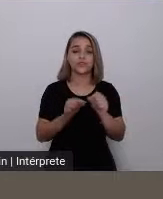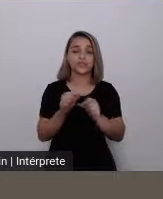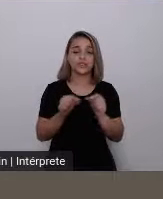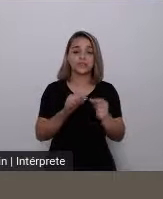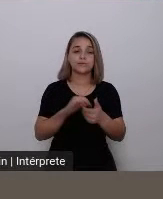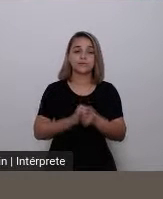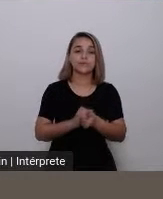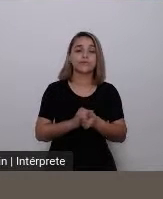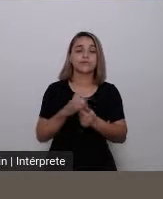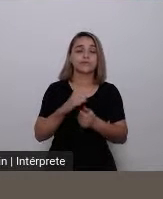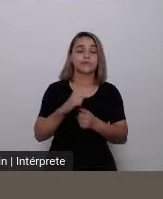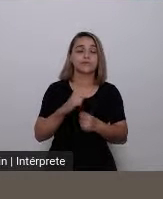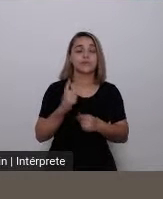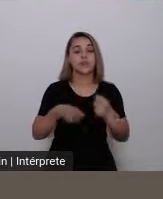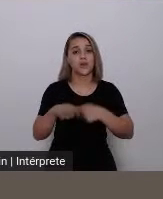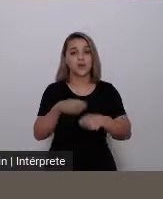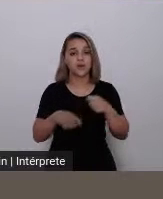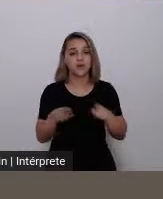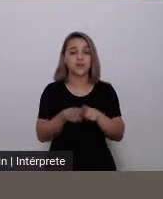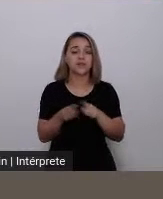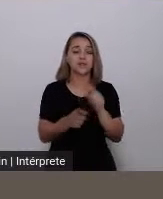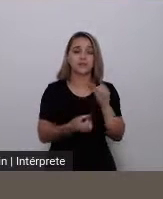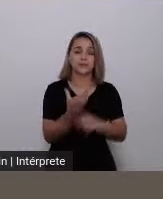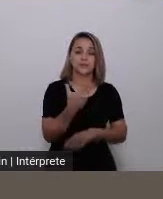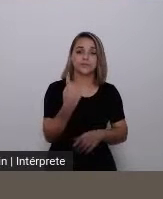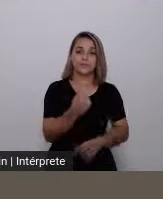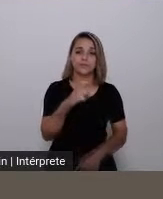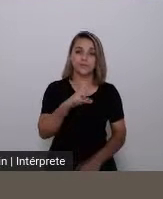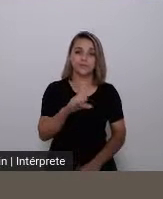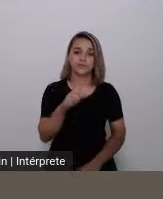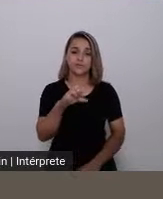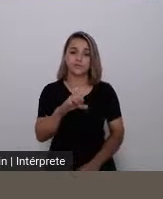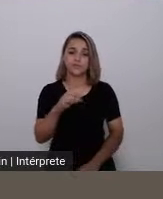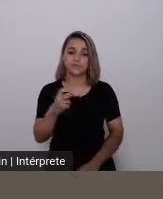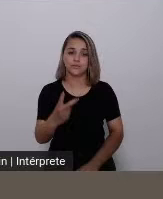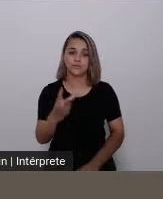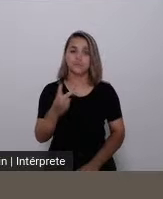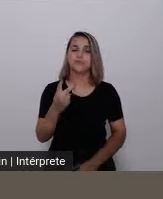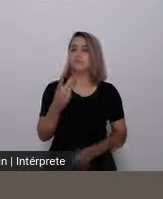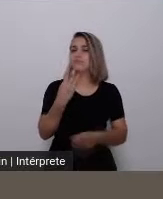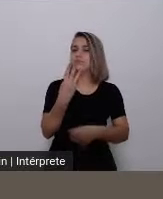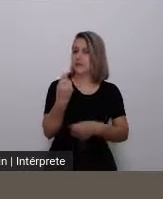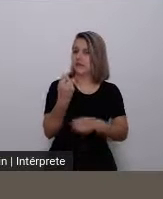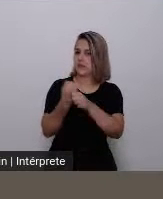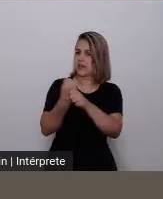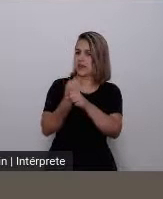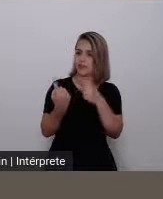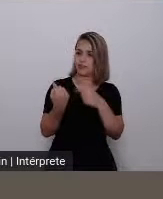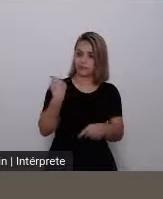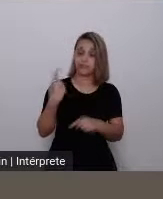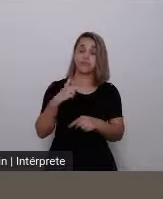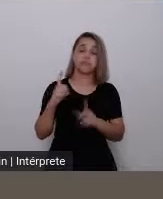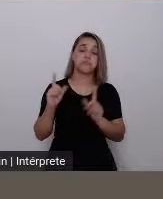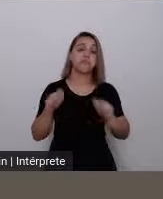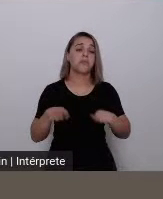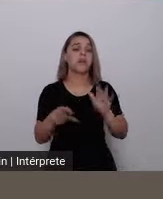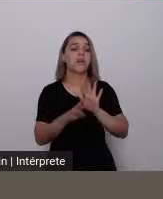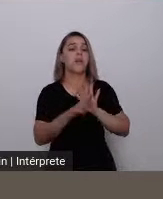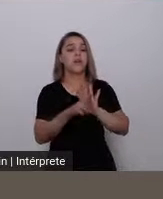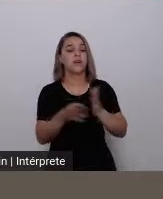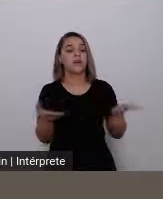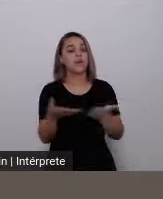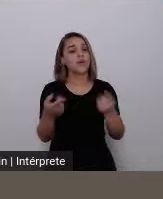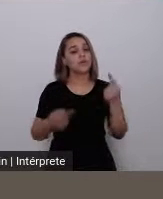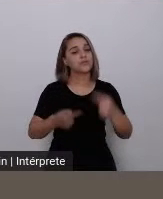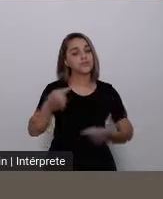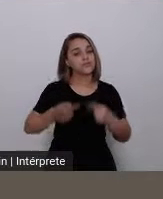parceria com Mônica Junqueira de Camargo, lançado em 1992, 30 anos atrás, possa ser tomado como referência para o debate.